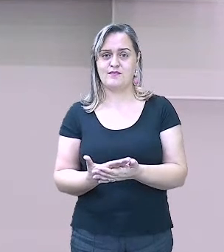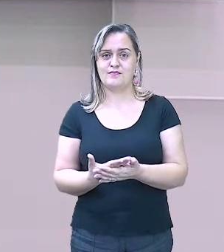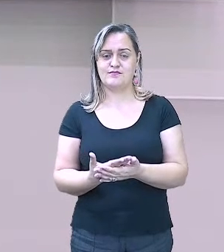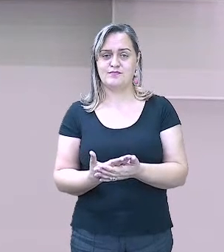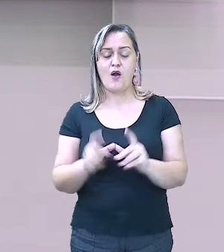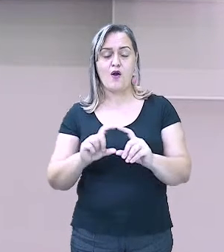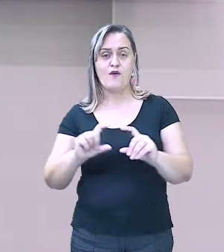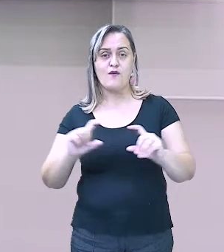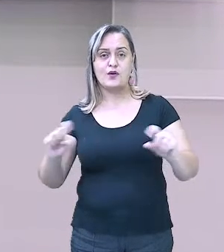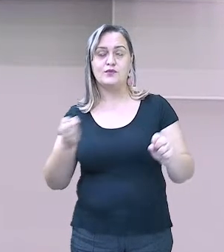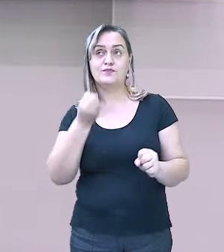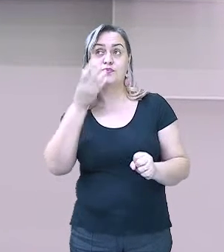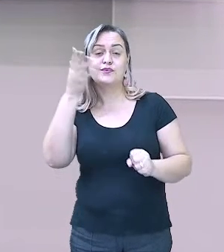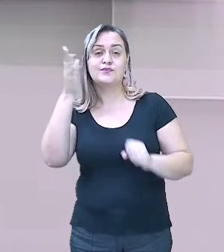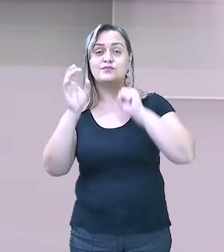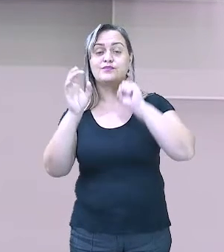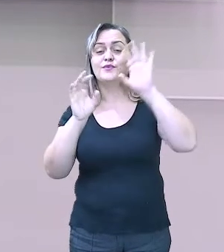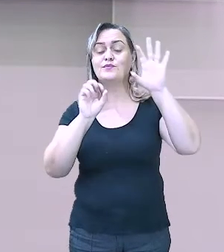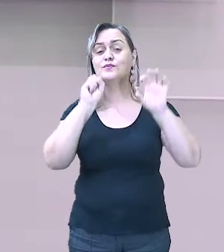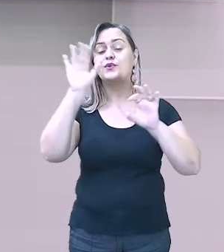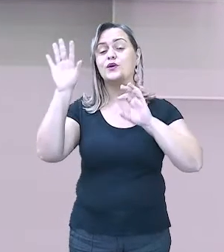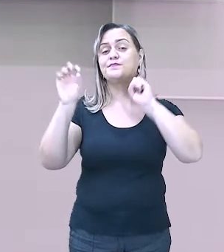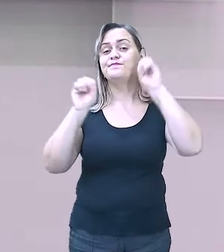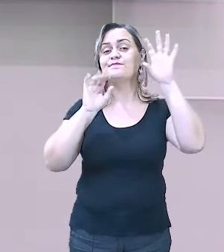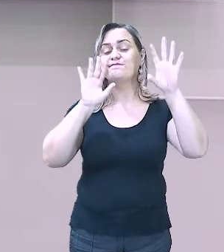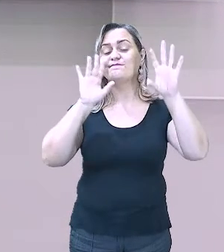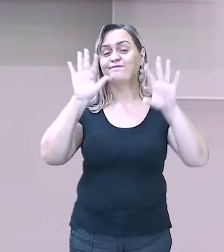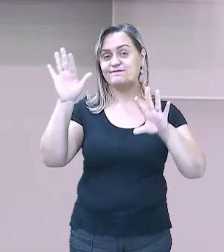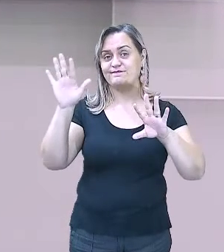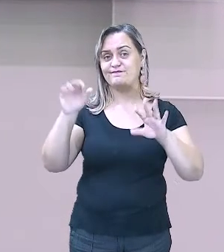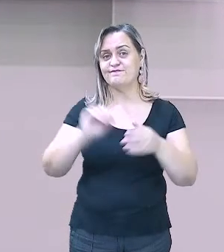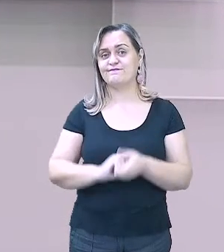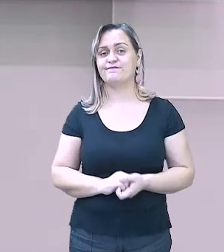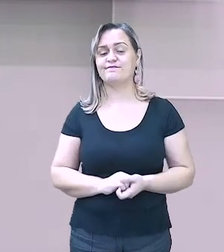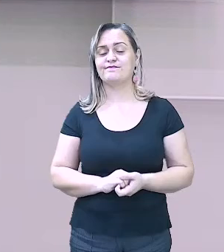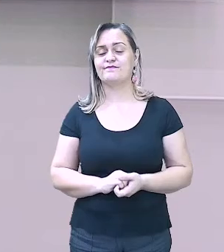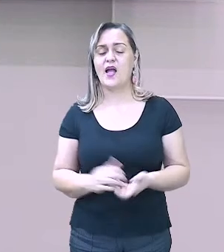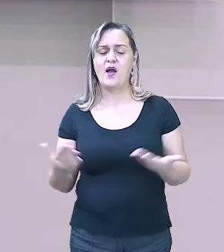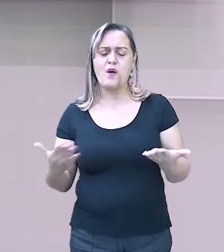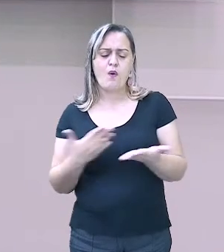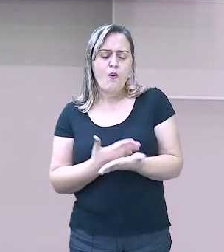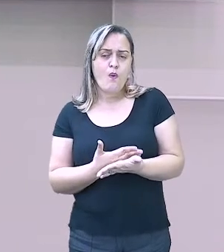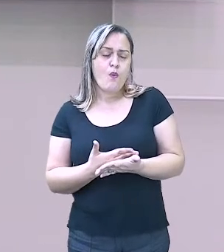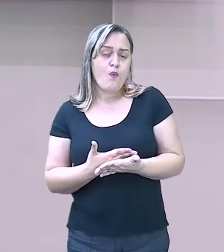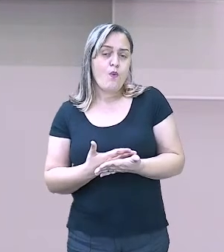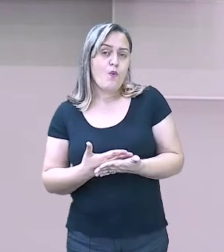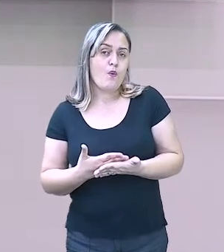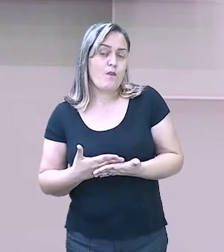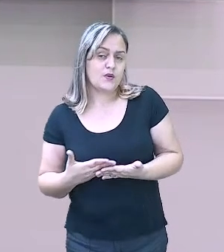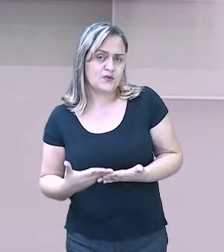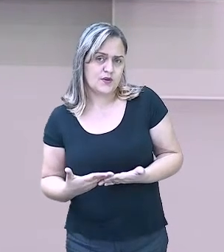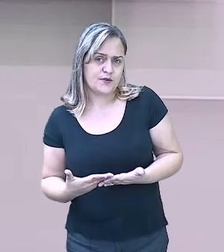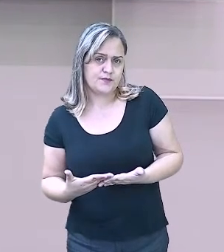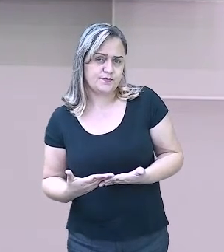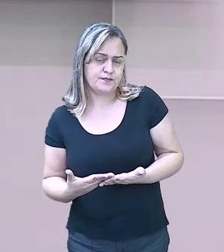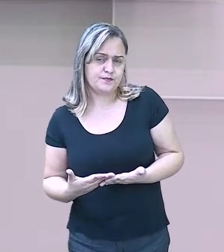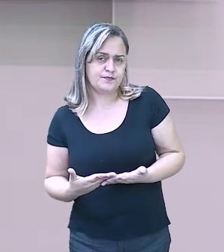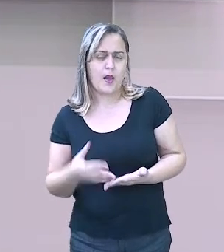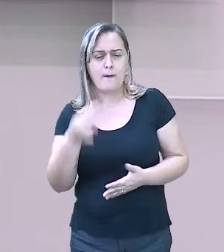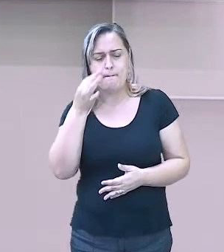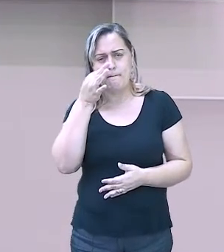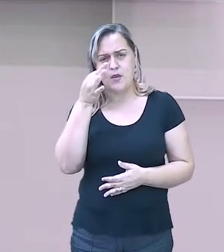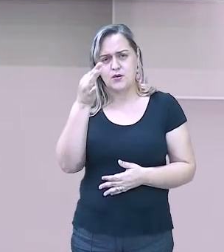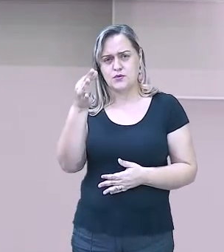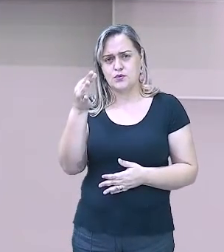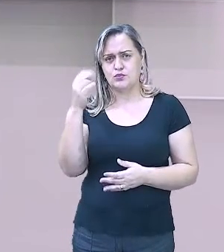interjeição. Isso aí. Bem, para a gente introduzir esse conteúdo, eu peço que vocês se concentrem aqui no meu